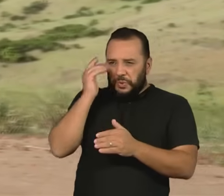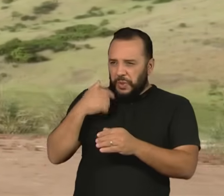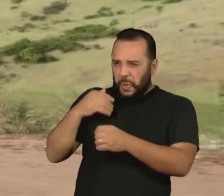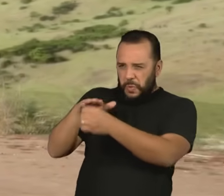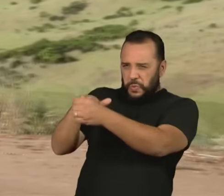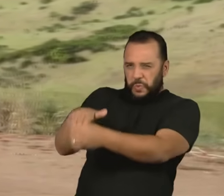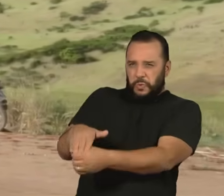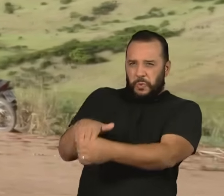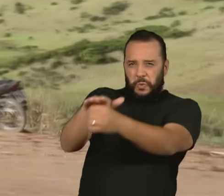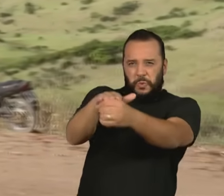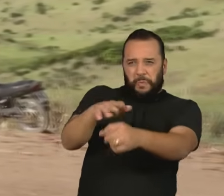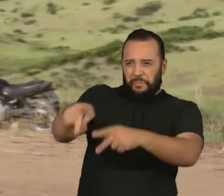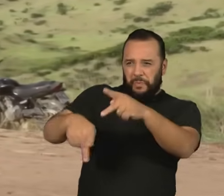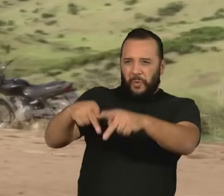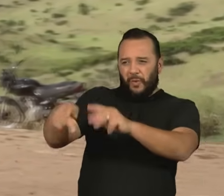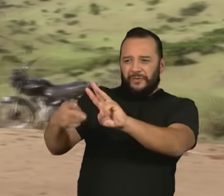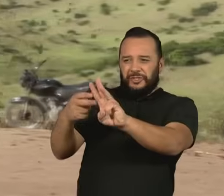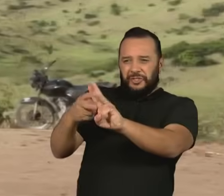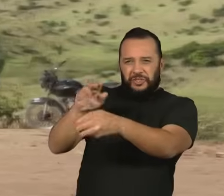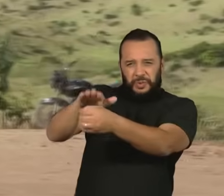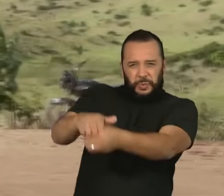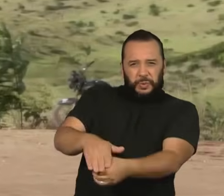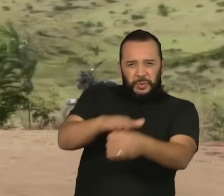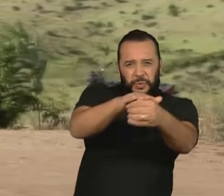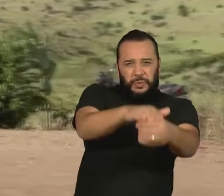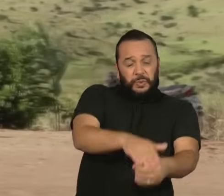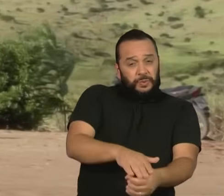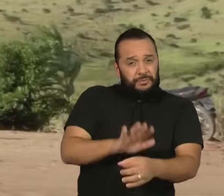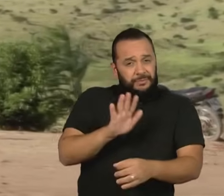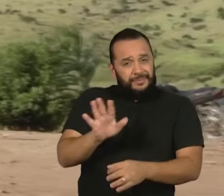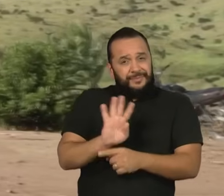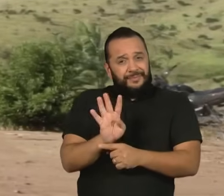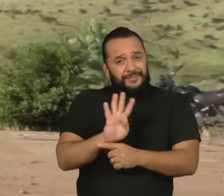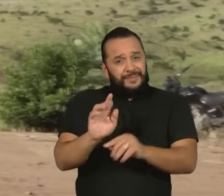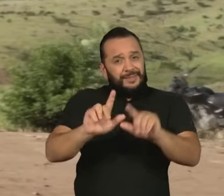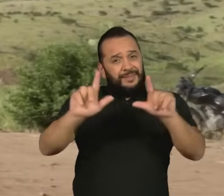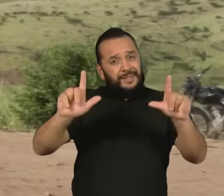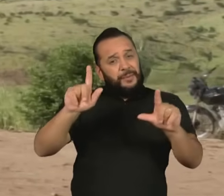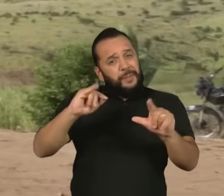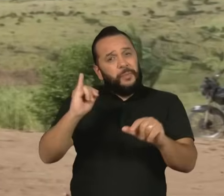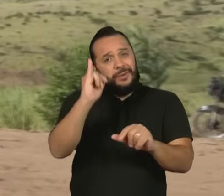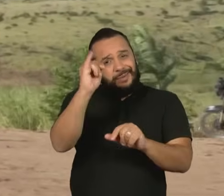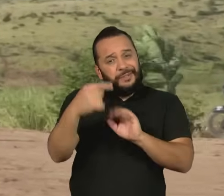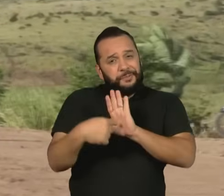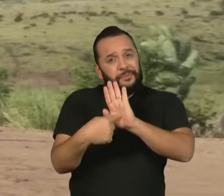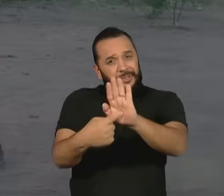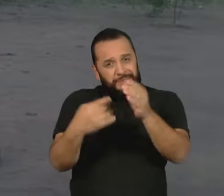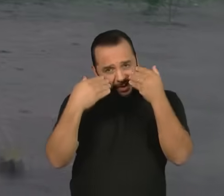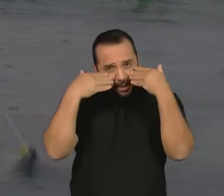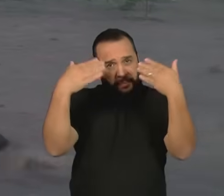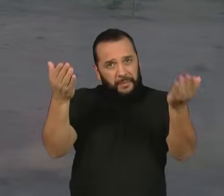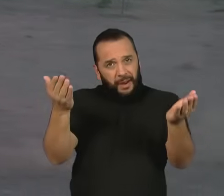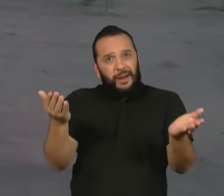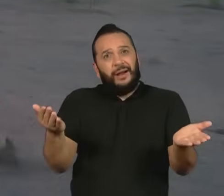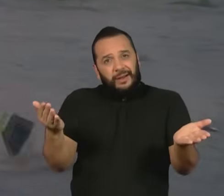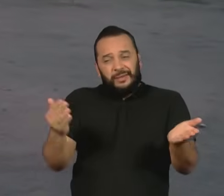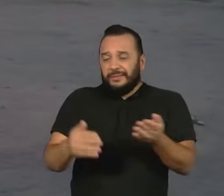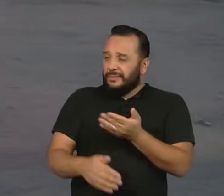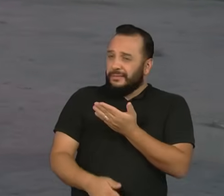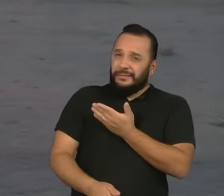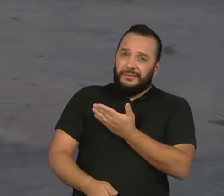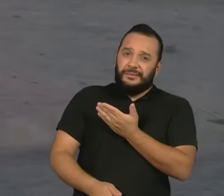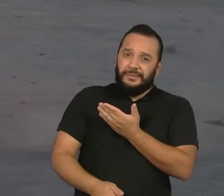sabe? O cinema, ela é uma ferramenta muito importante hoje em dia, mesmo assim,